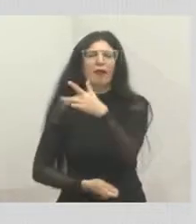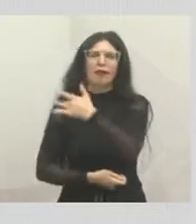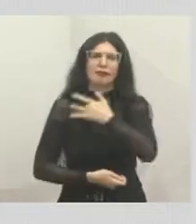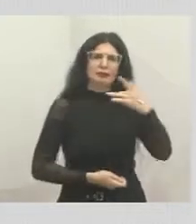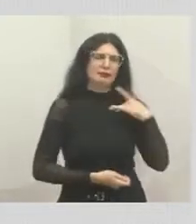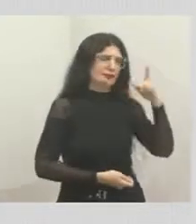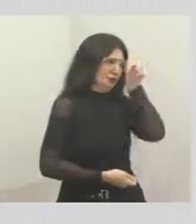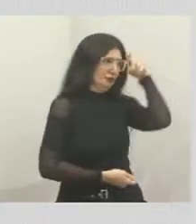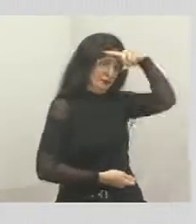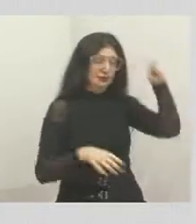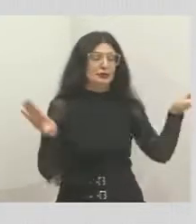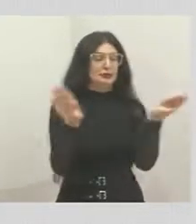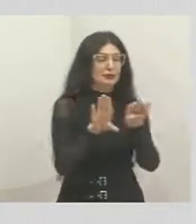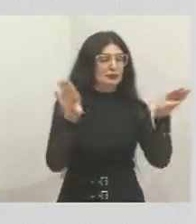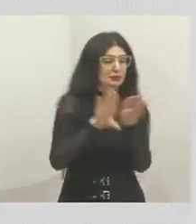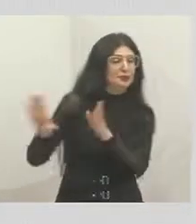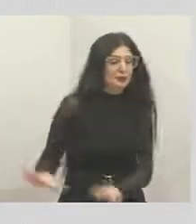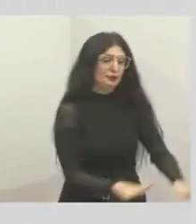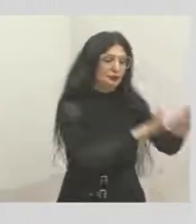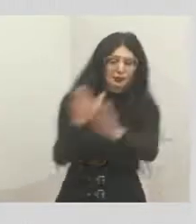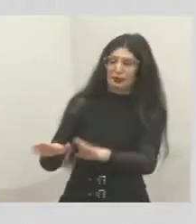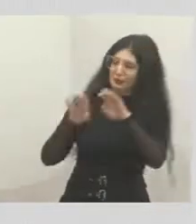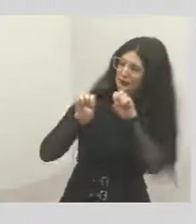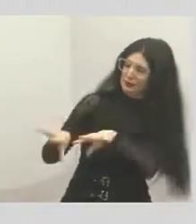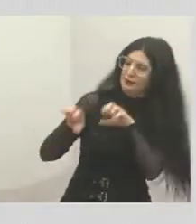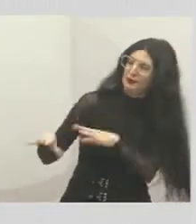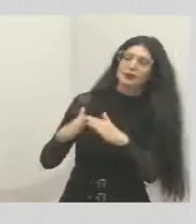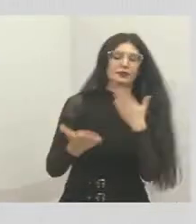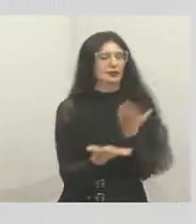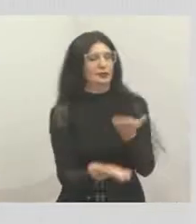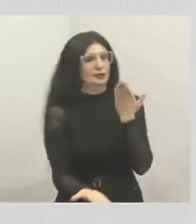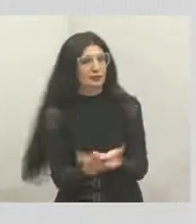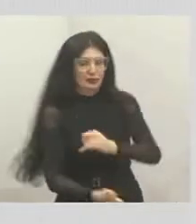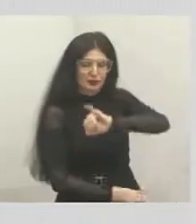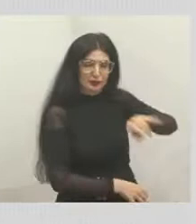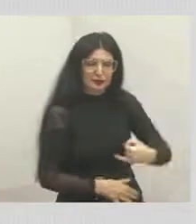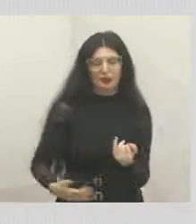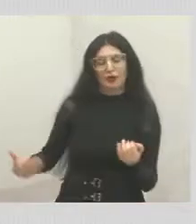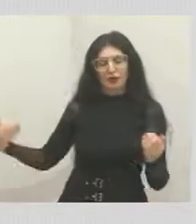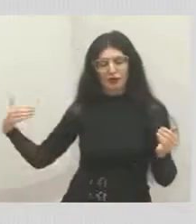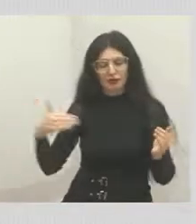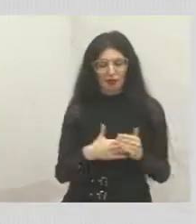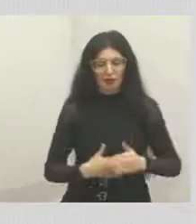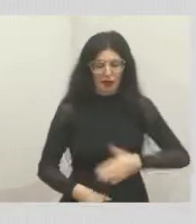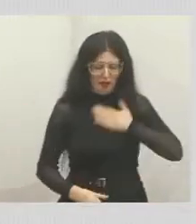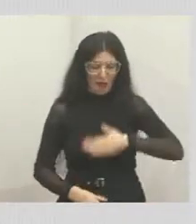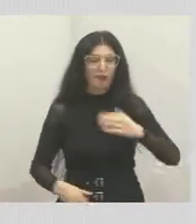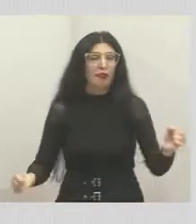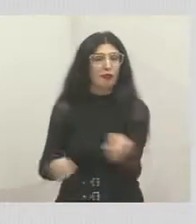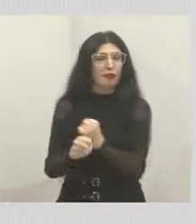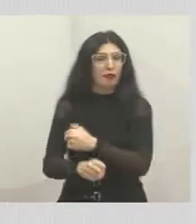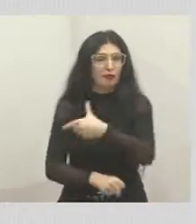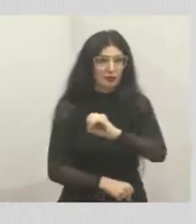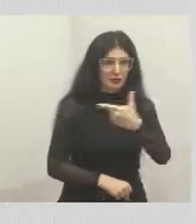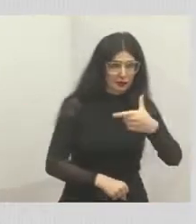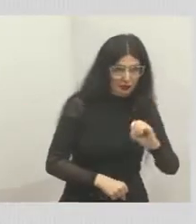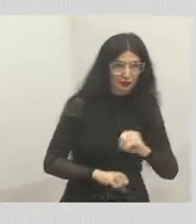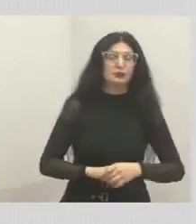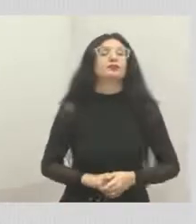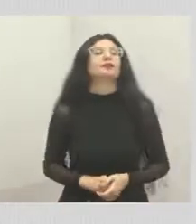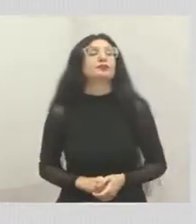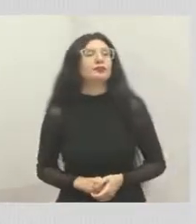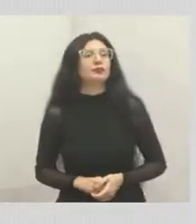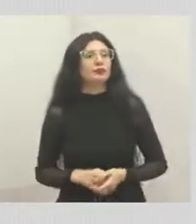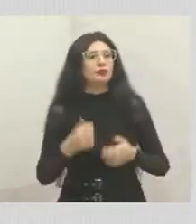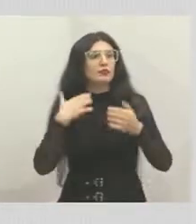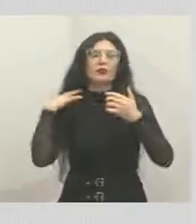e para a educação. Aqui o período de janeiro a agosto de 2020, onde as receitas de impostos e